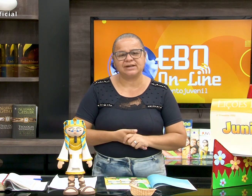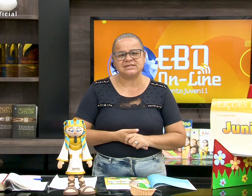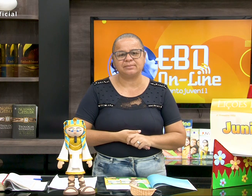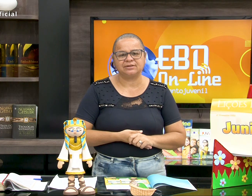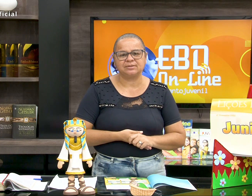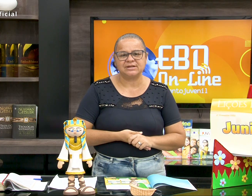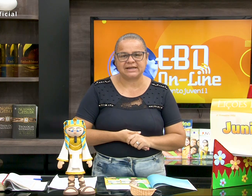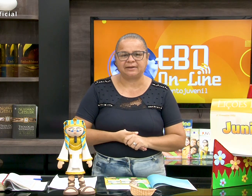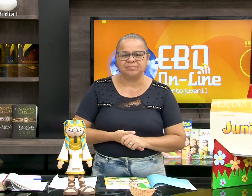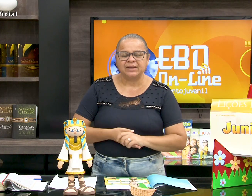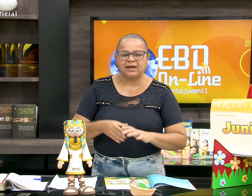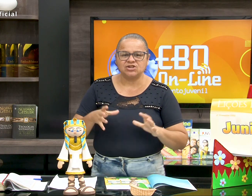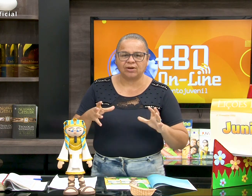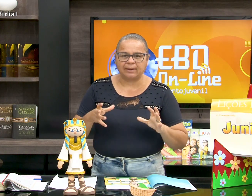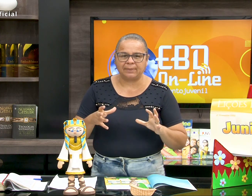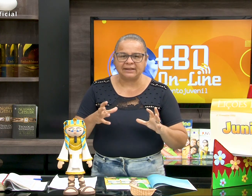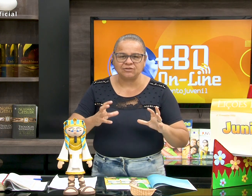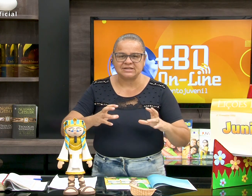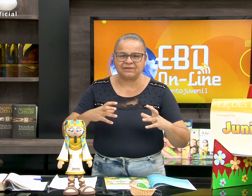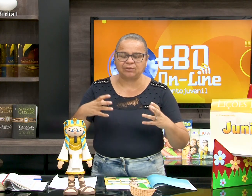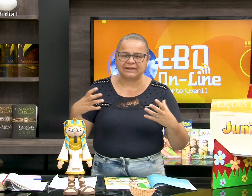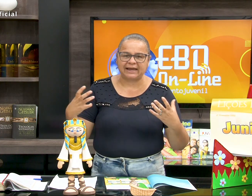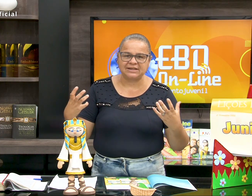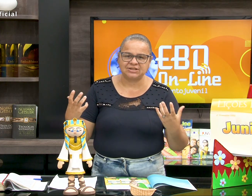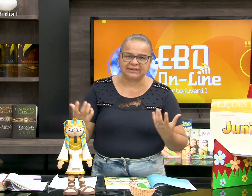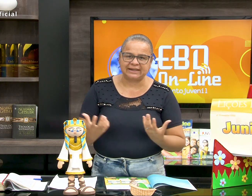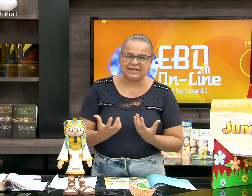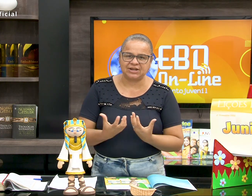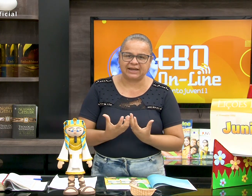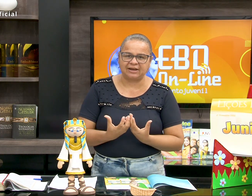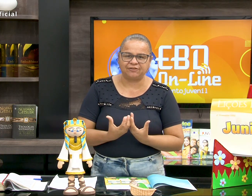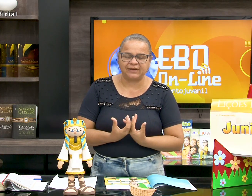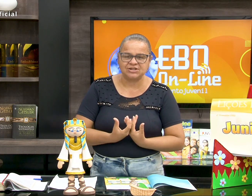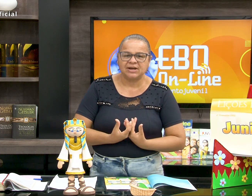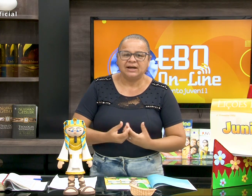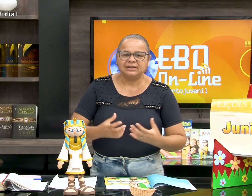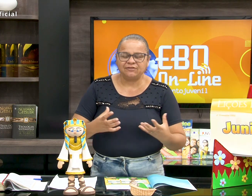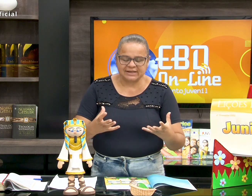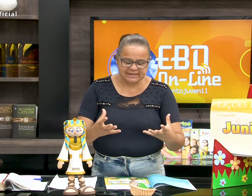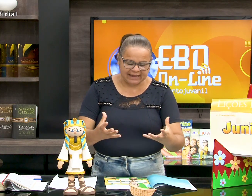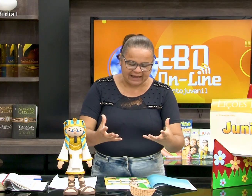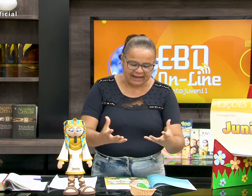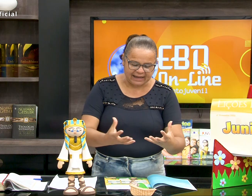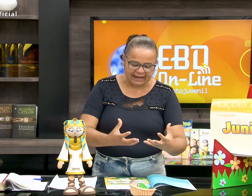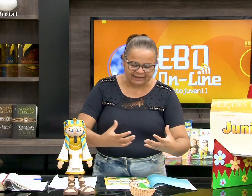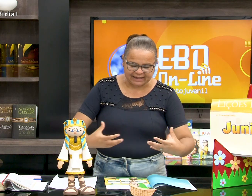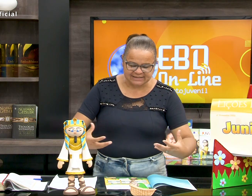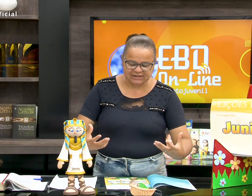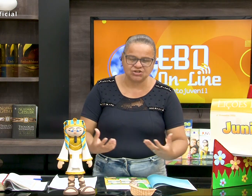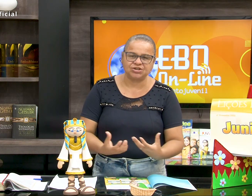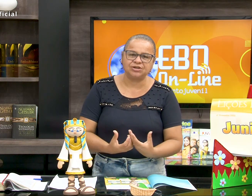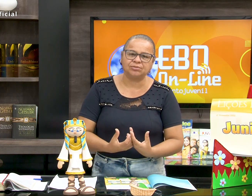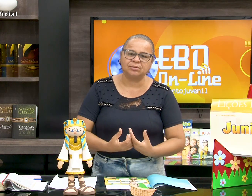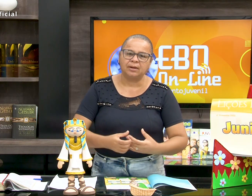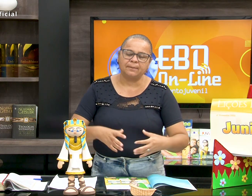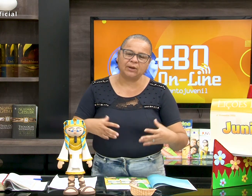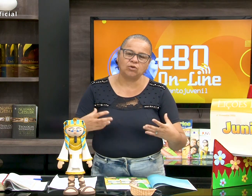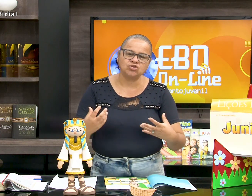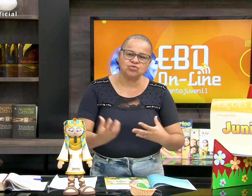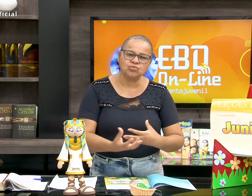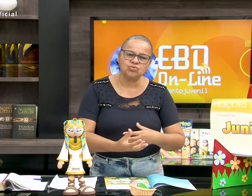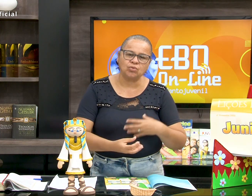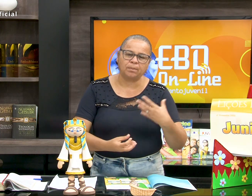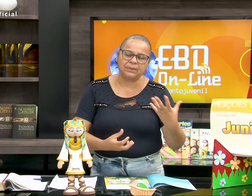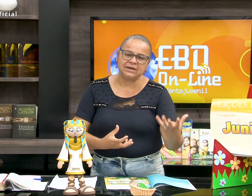história do nascimento de Moisés. E Joquebede, você vai contar aquela estratégia que ela fez de fazer aquele cestinho,